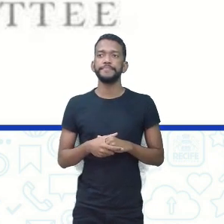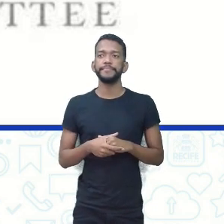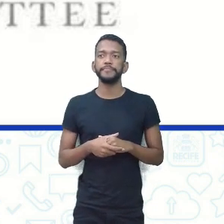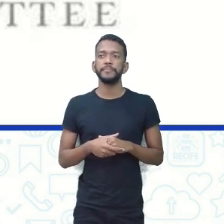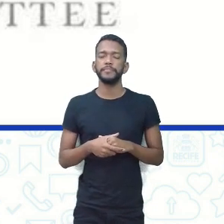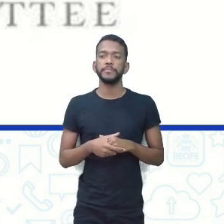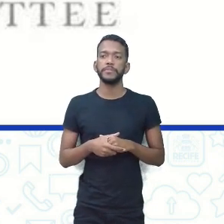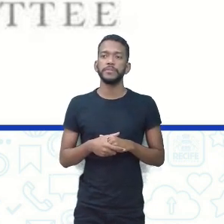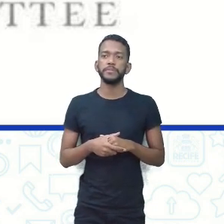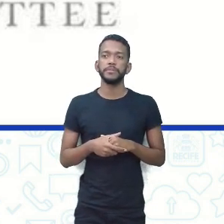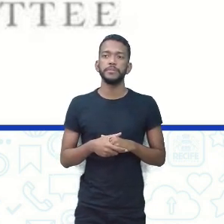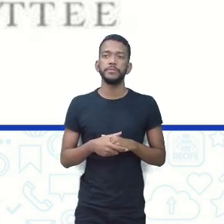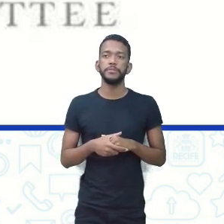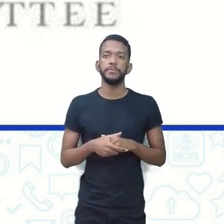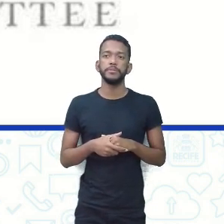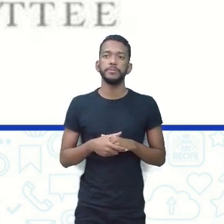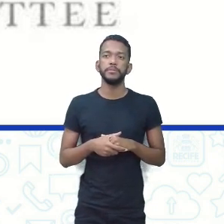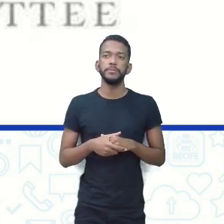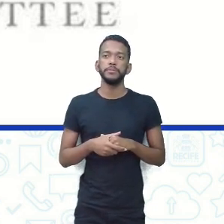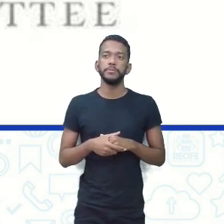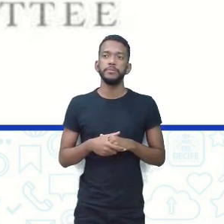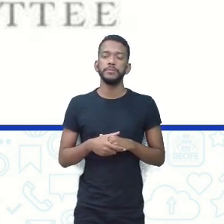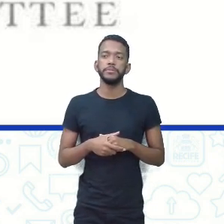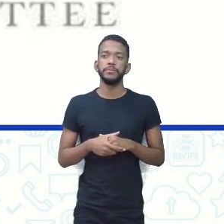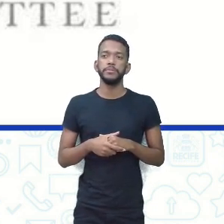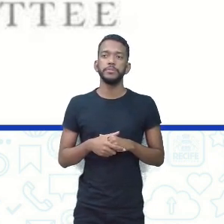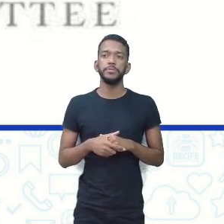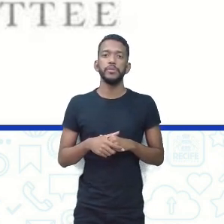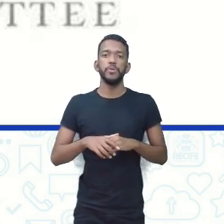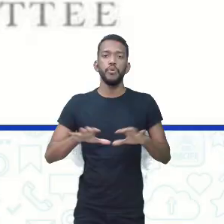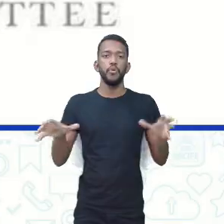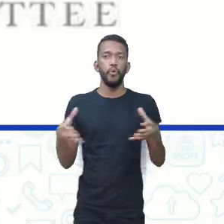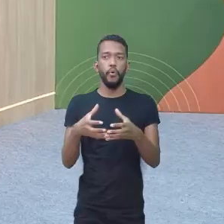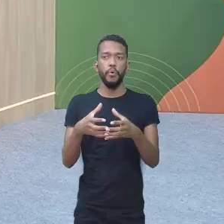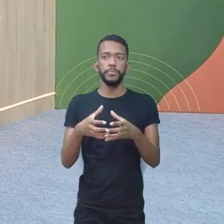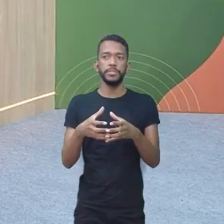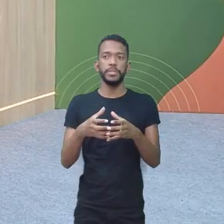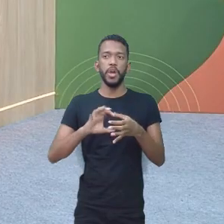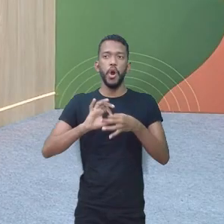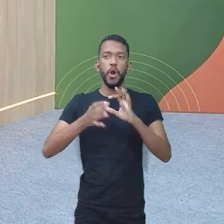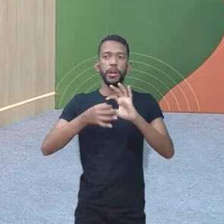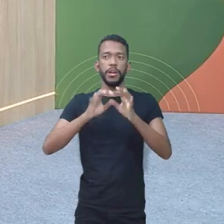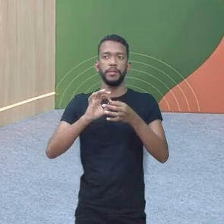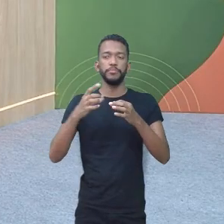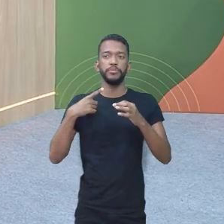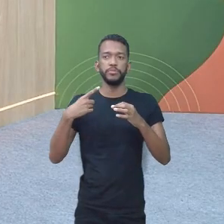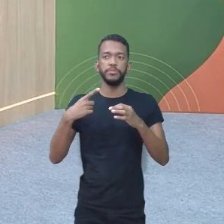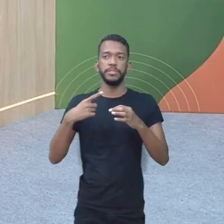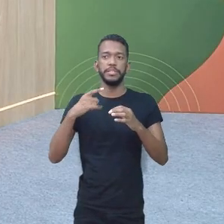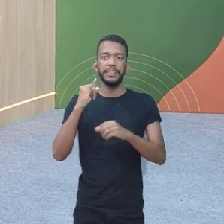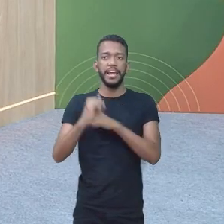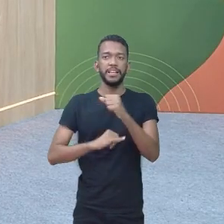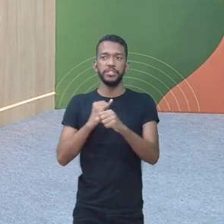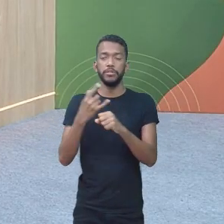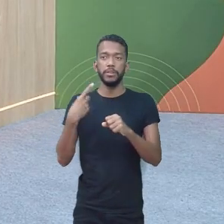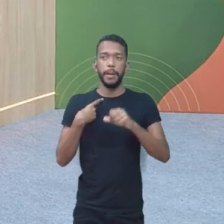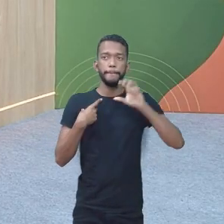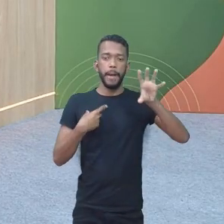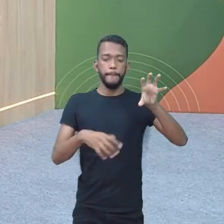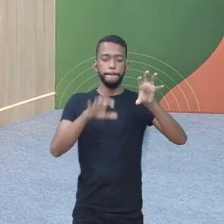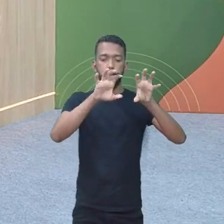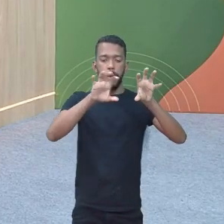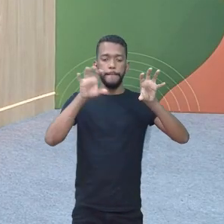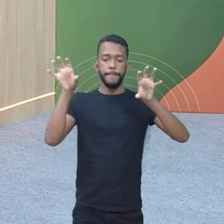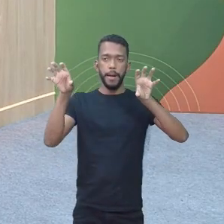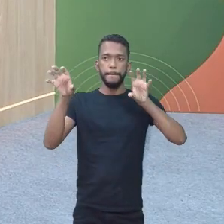do Comitê Olímpico Internacional, que aí vem justamente esses 5 arcos, e a gente vai falar um